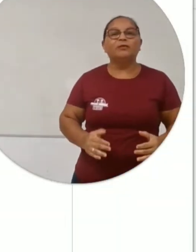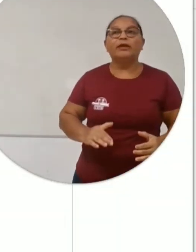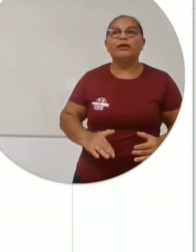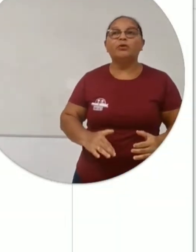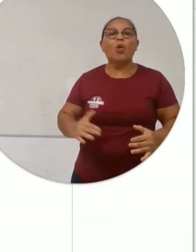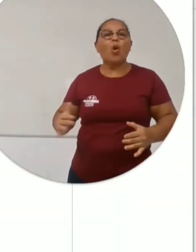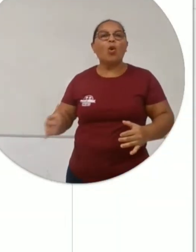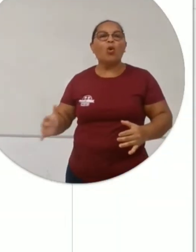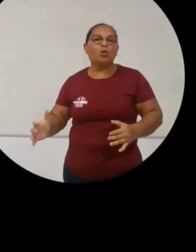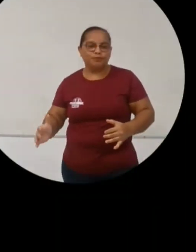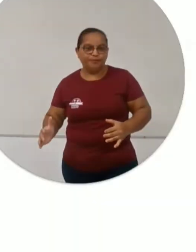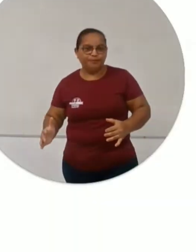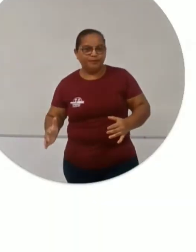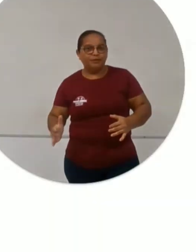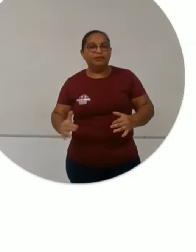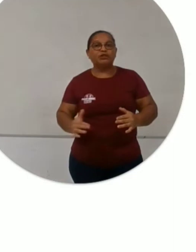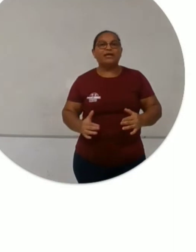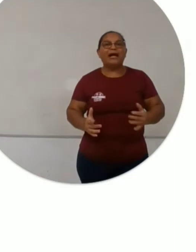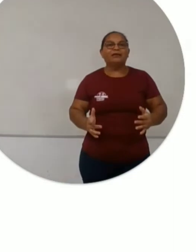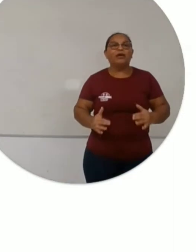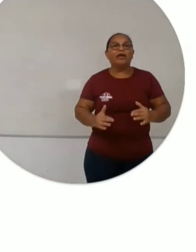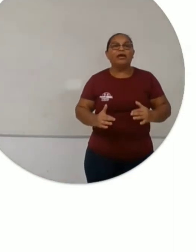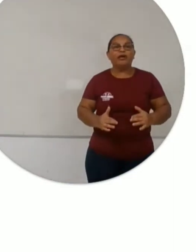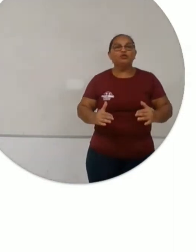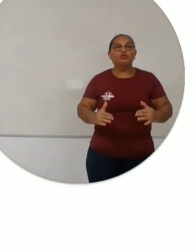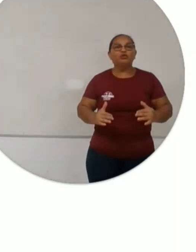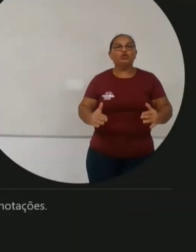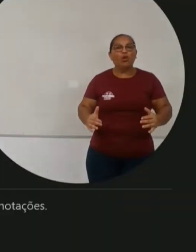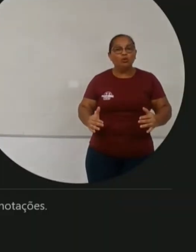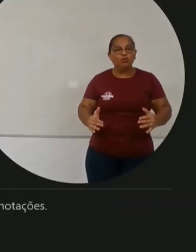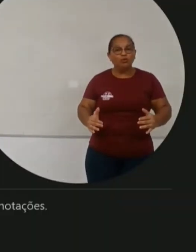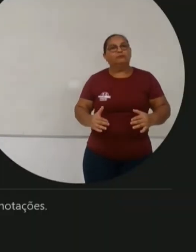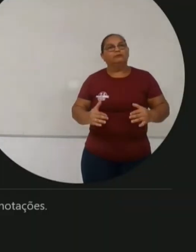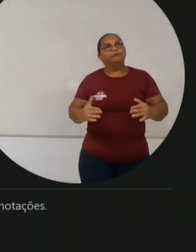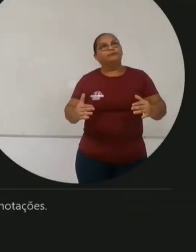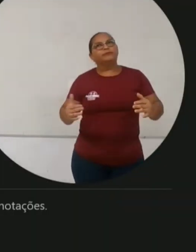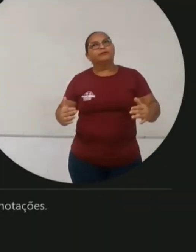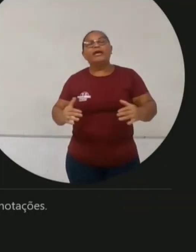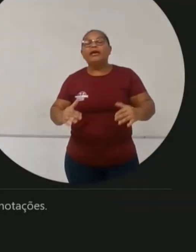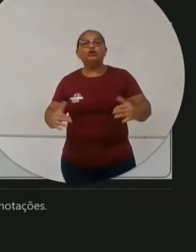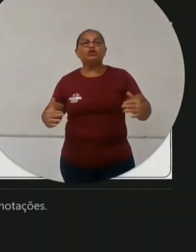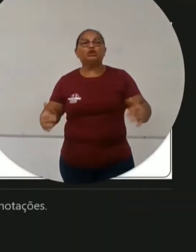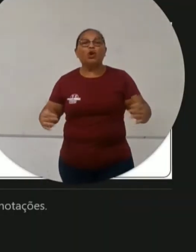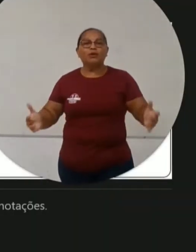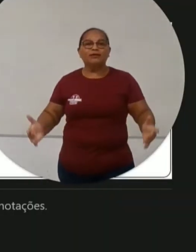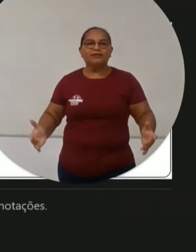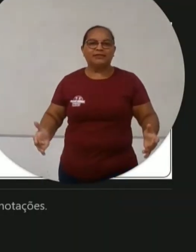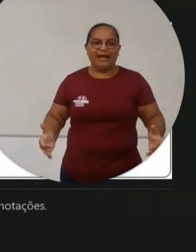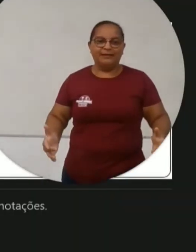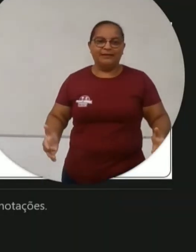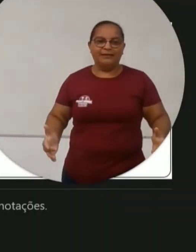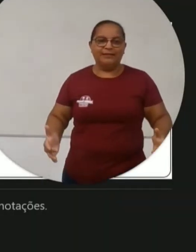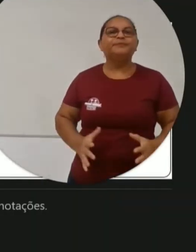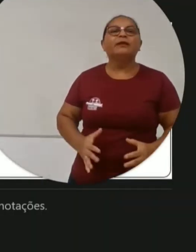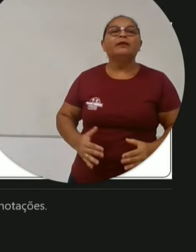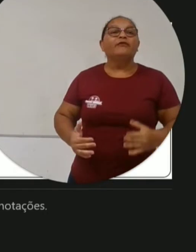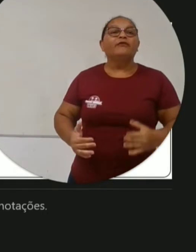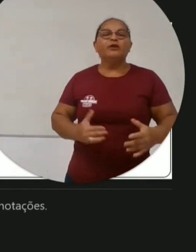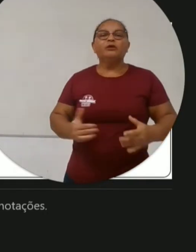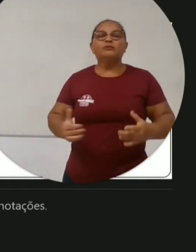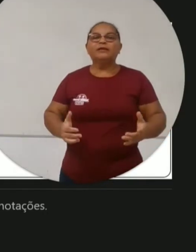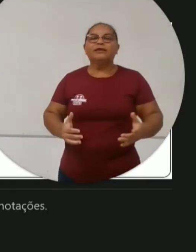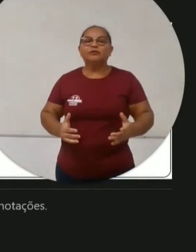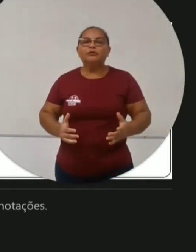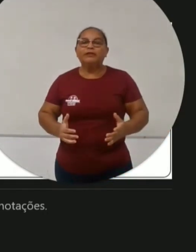eu corro. Estado, eu sou. Eu estou cansado. Fenômeno